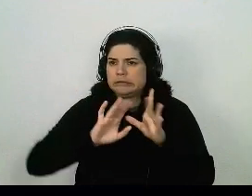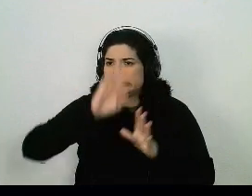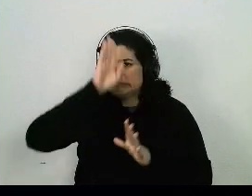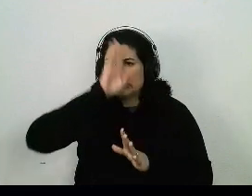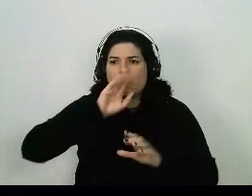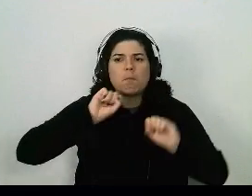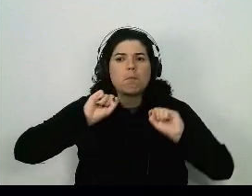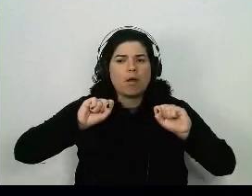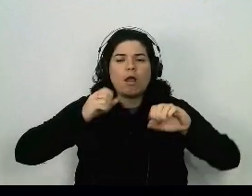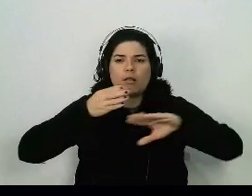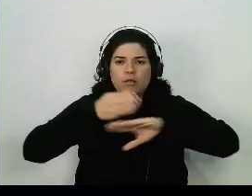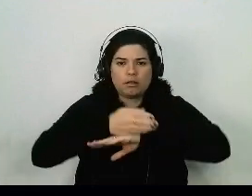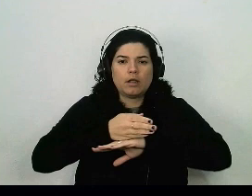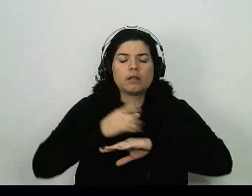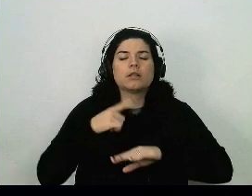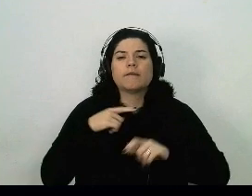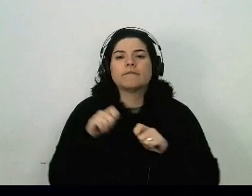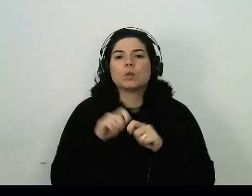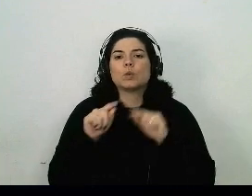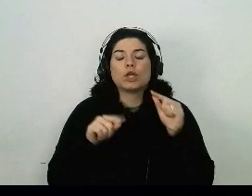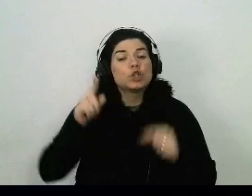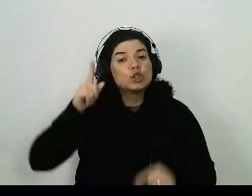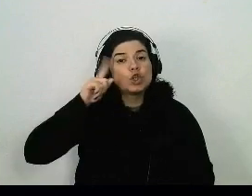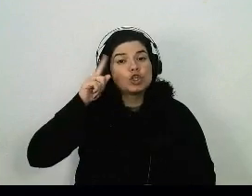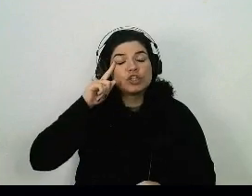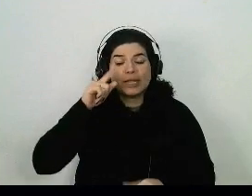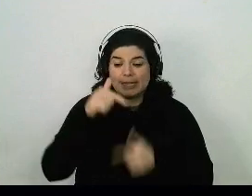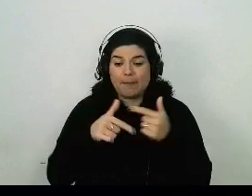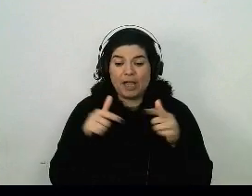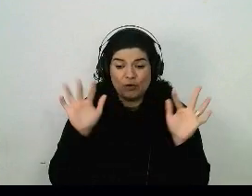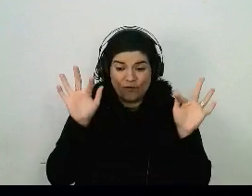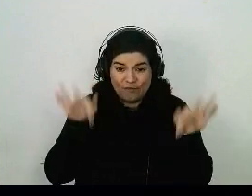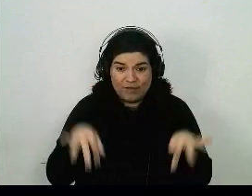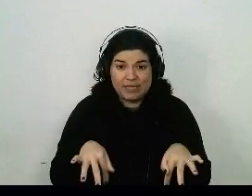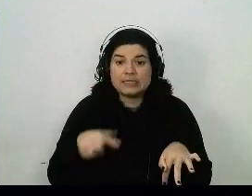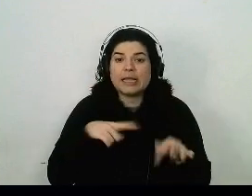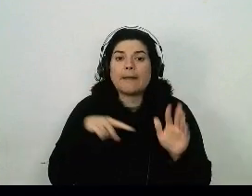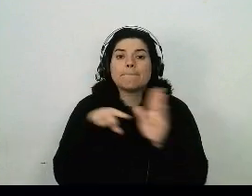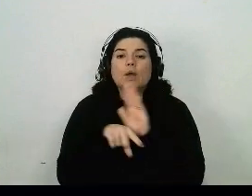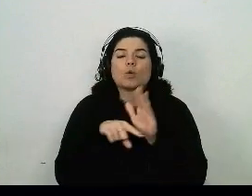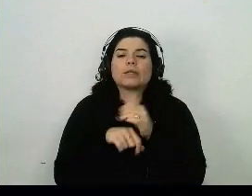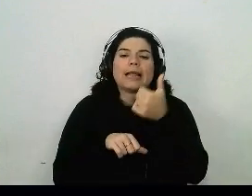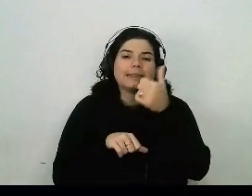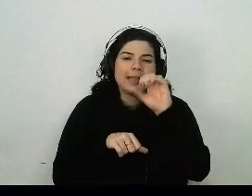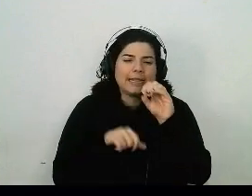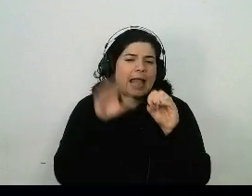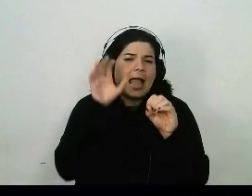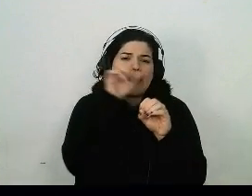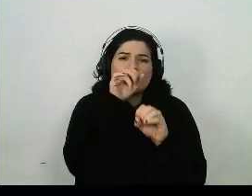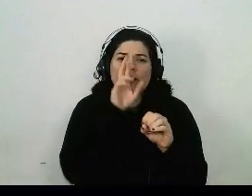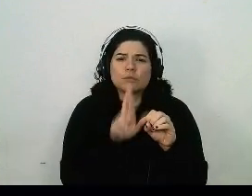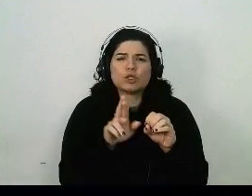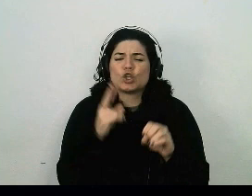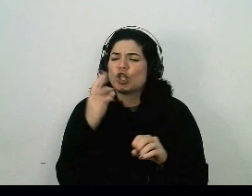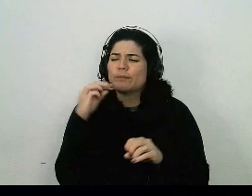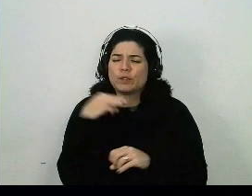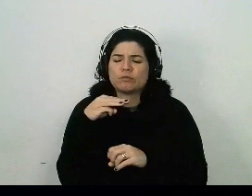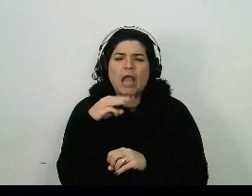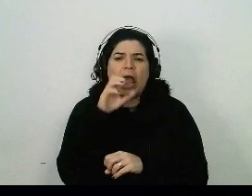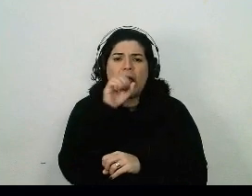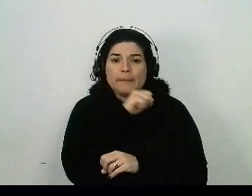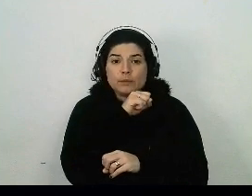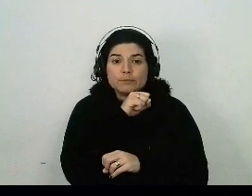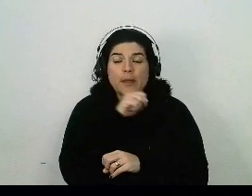o que eles fizeram foi todo dia final do dia um questionário de 9 a 10 questões para responder muito rápido era no máximo dois minutos e a pessoa